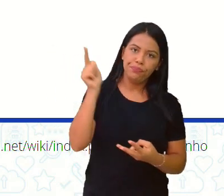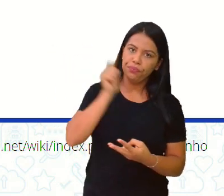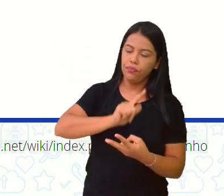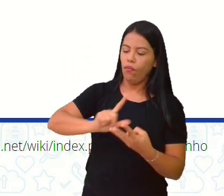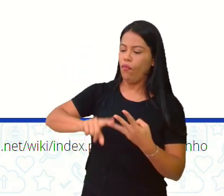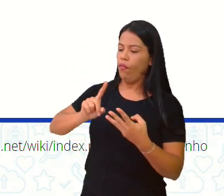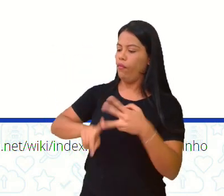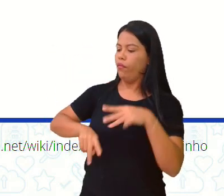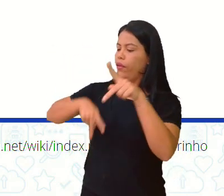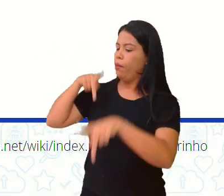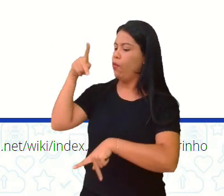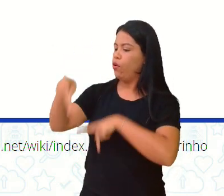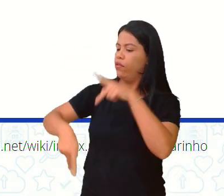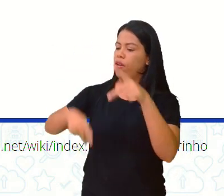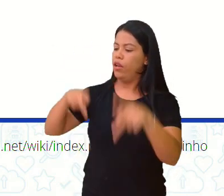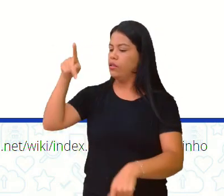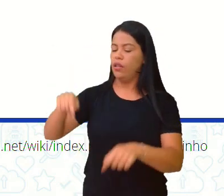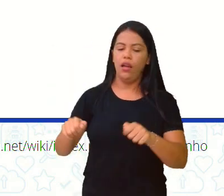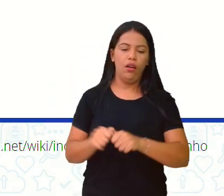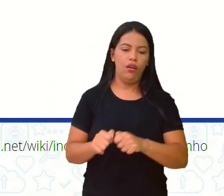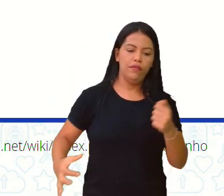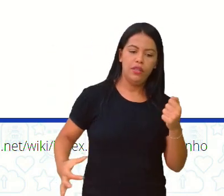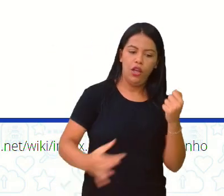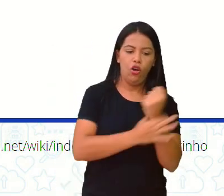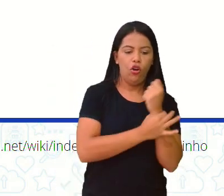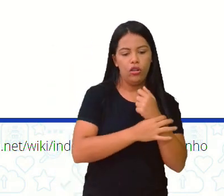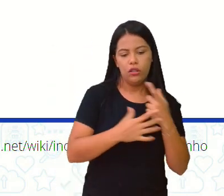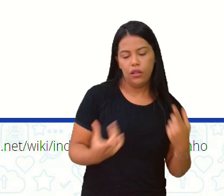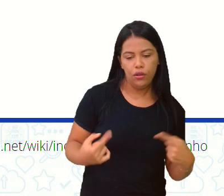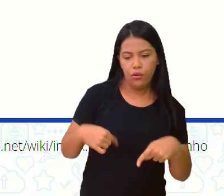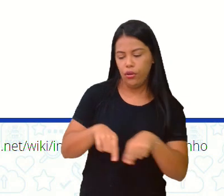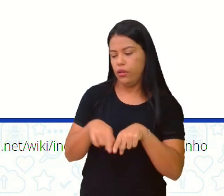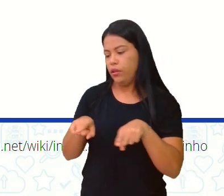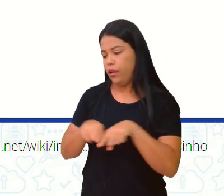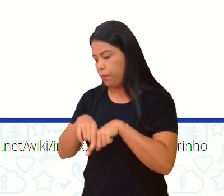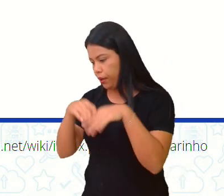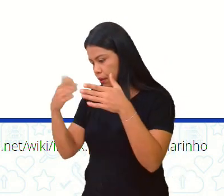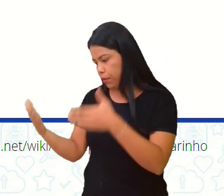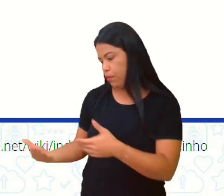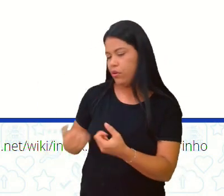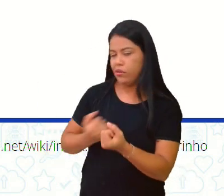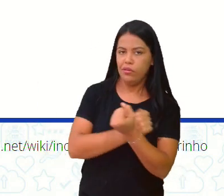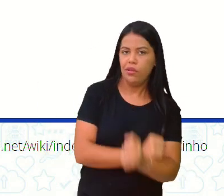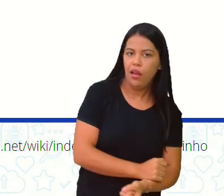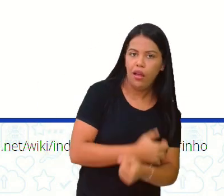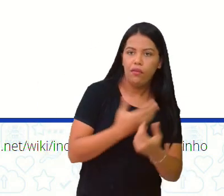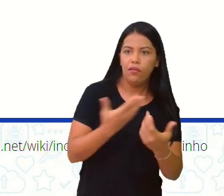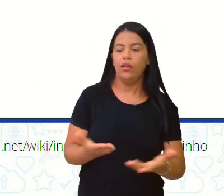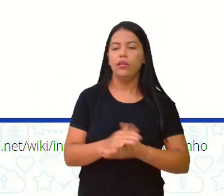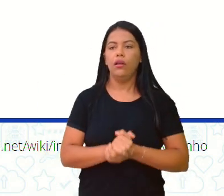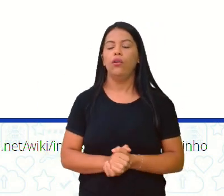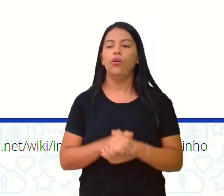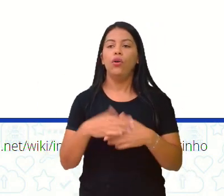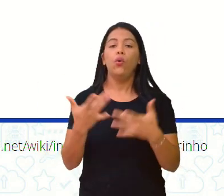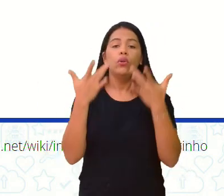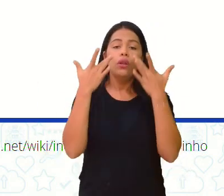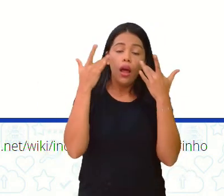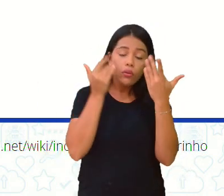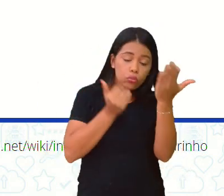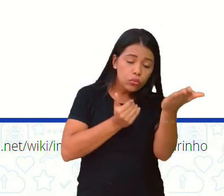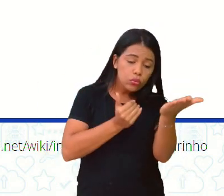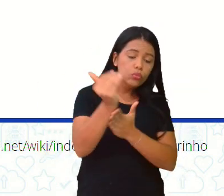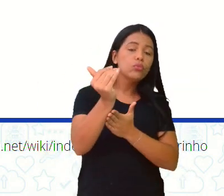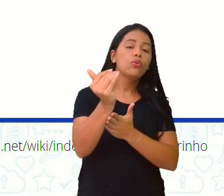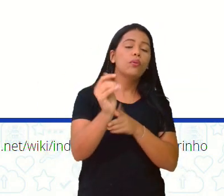que colonizados, né? E dos colonizadores também. E o teatro começou